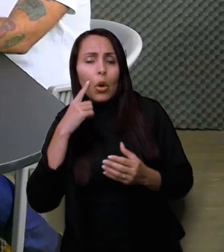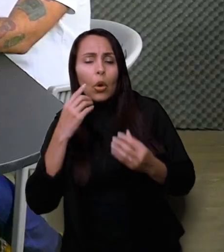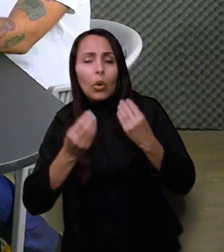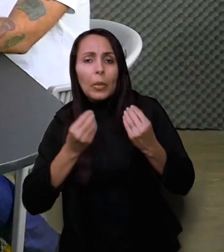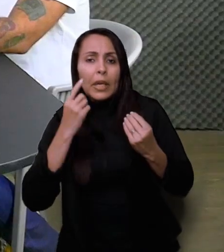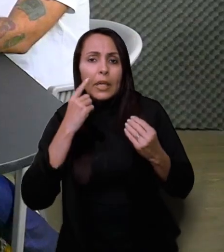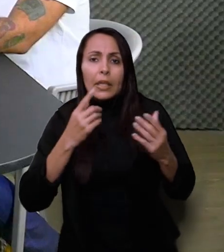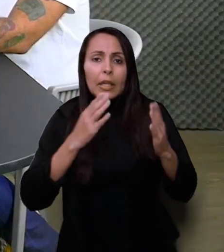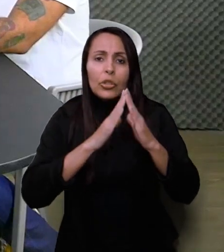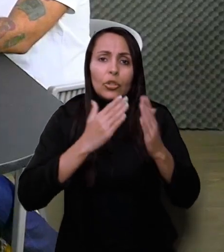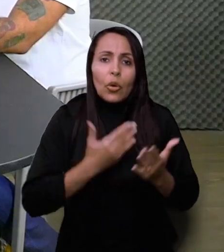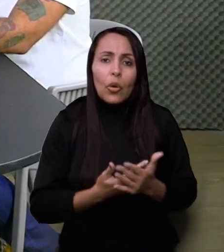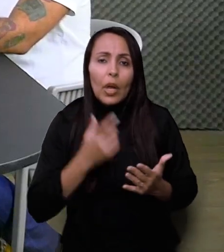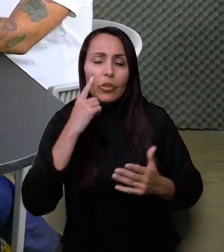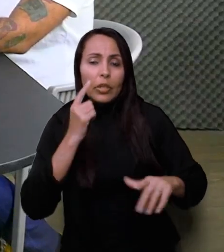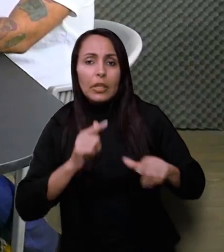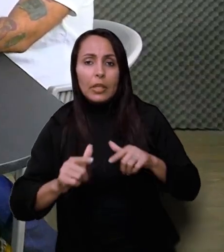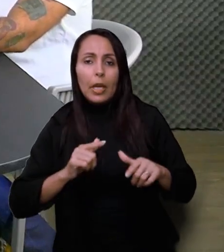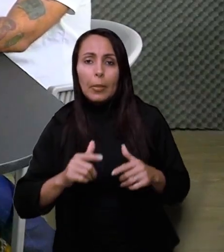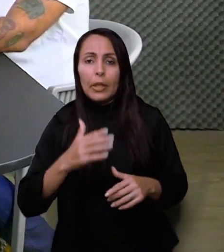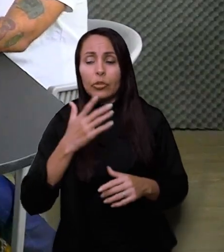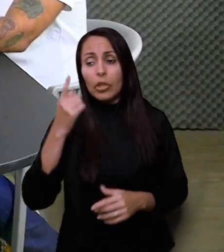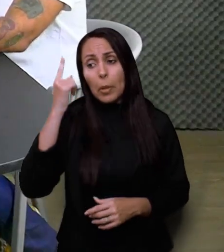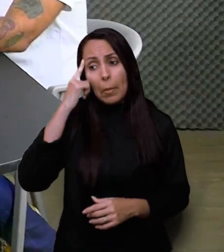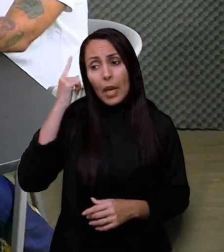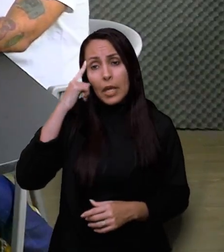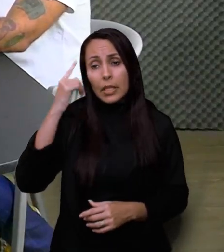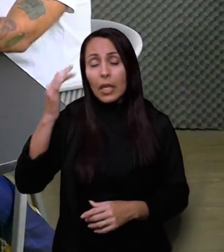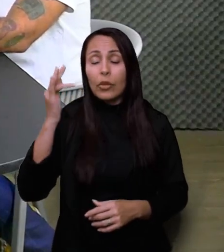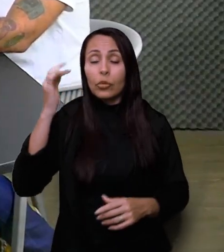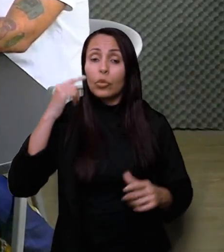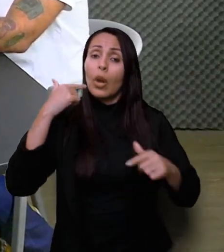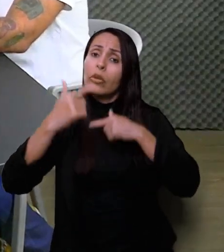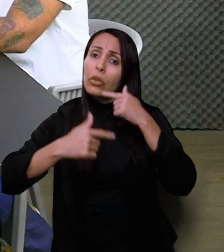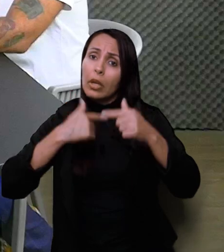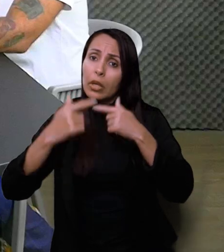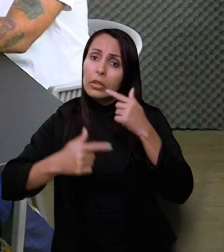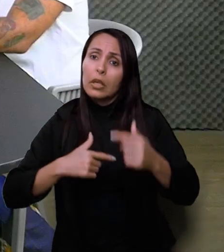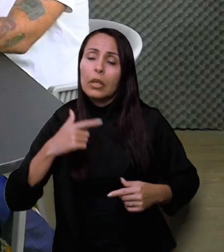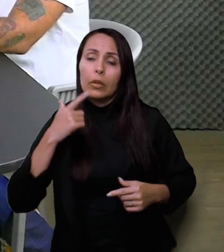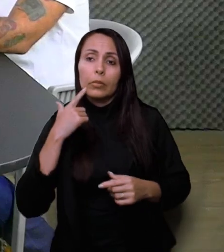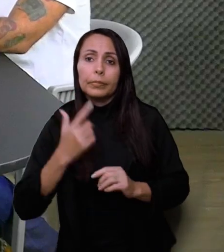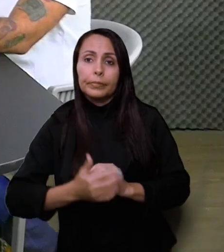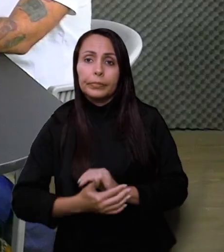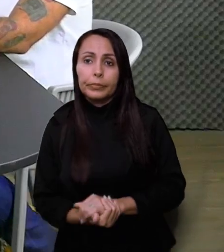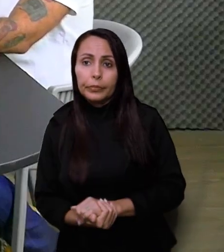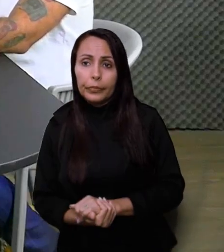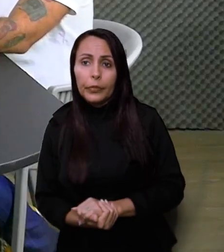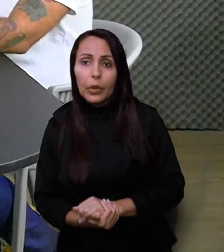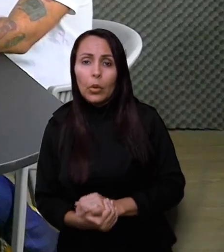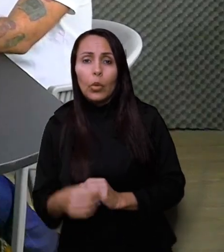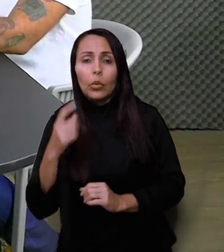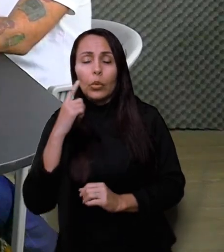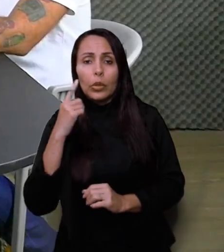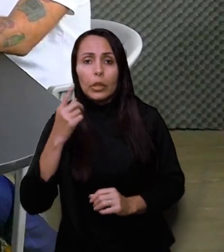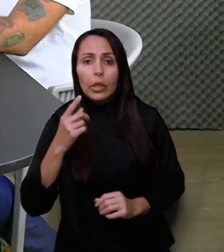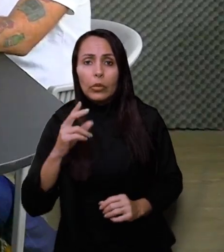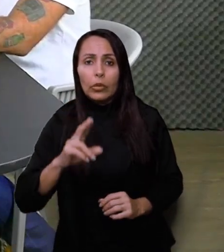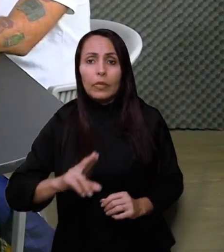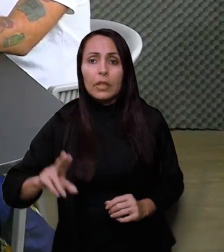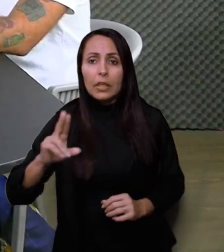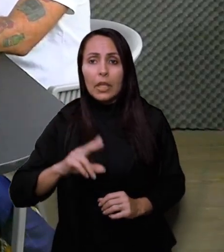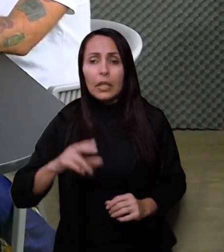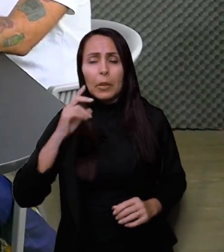escola, trabalhar a educação ambiental para a gente pensar nessas futuras gerações? E eu queria te ouvir também, claro, o que é que a universidade está pensando sobre